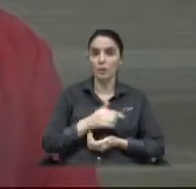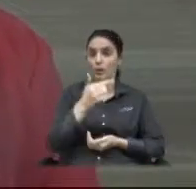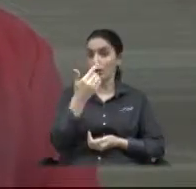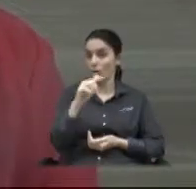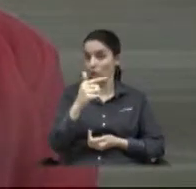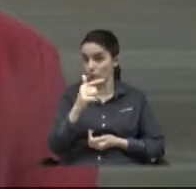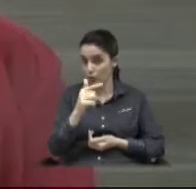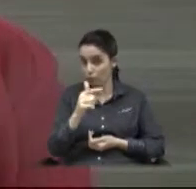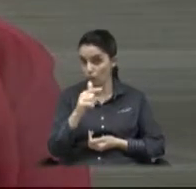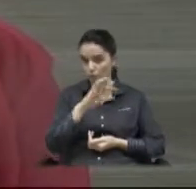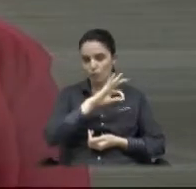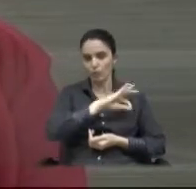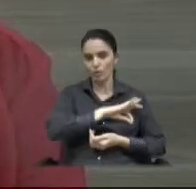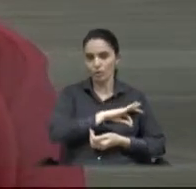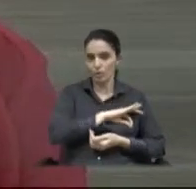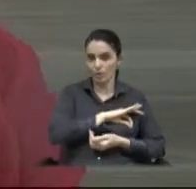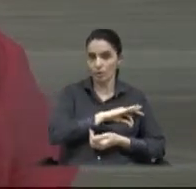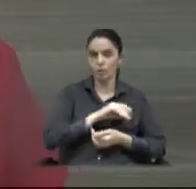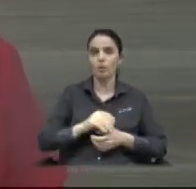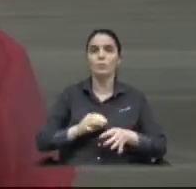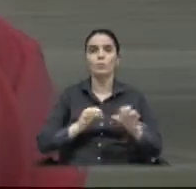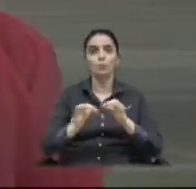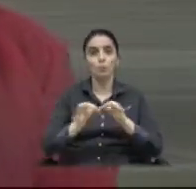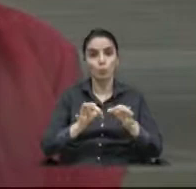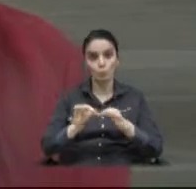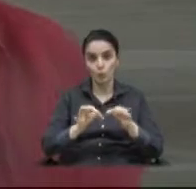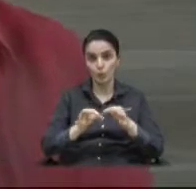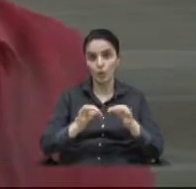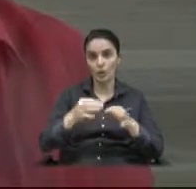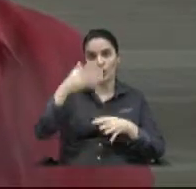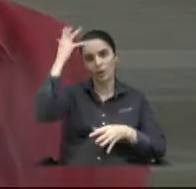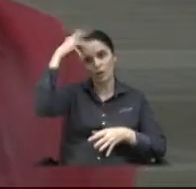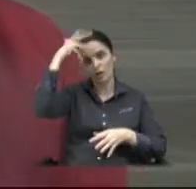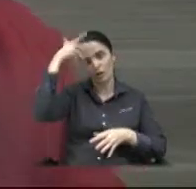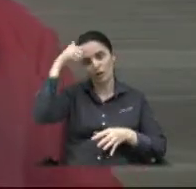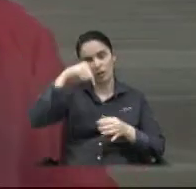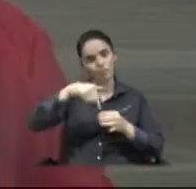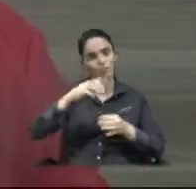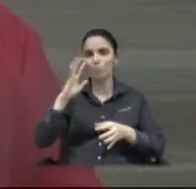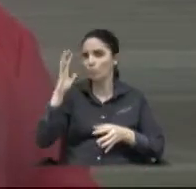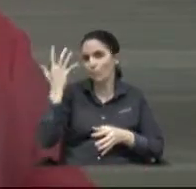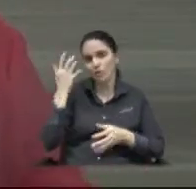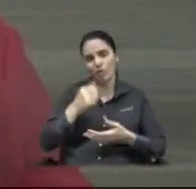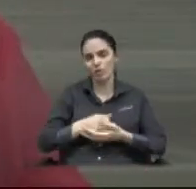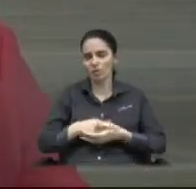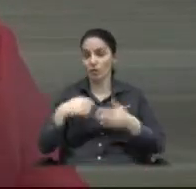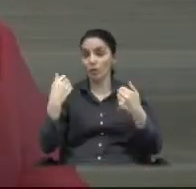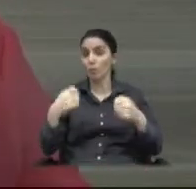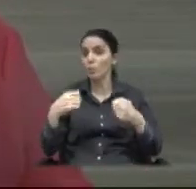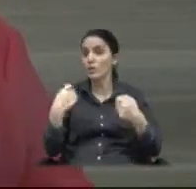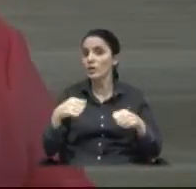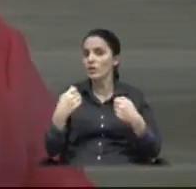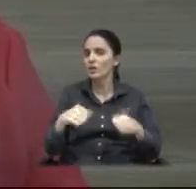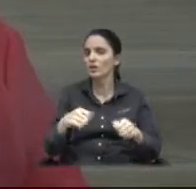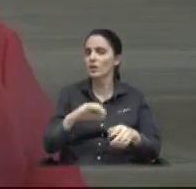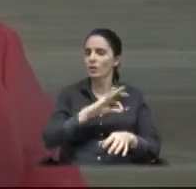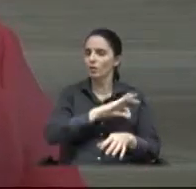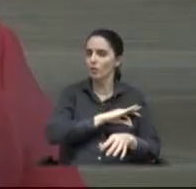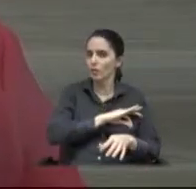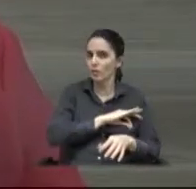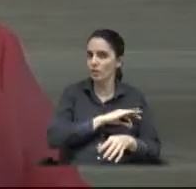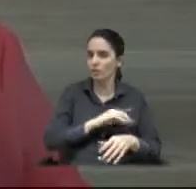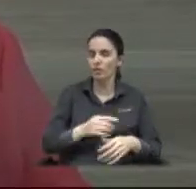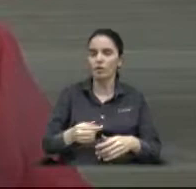que apresentei nessa casa não poderiam ser realizados e principalmente contra a